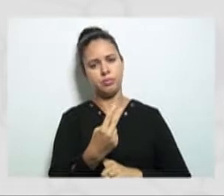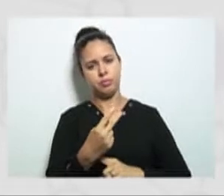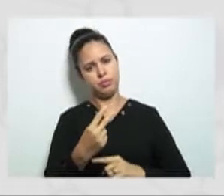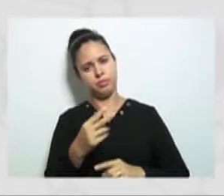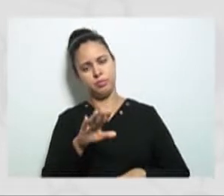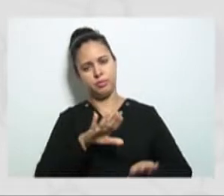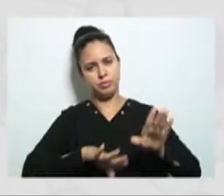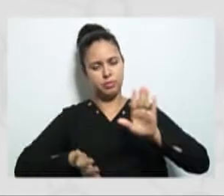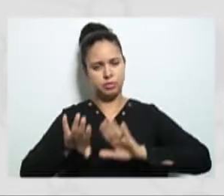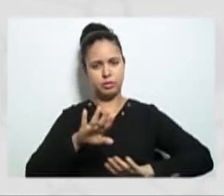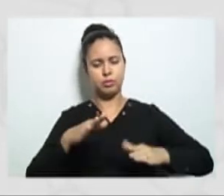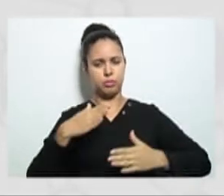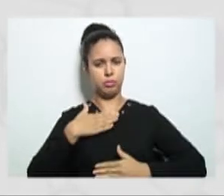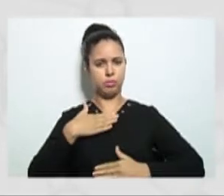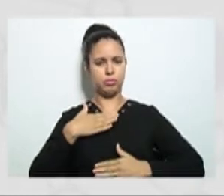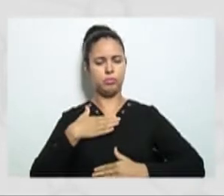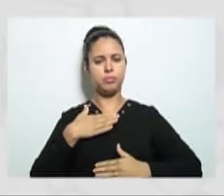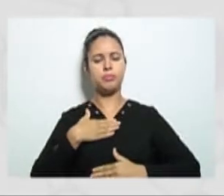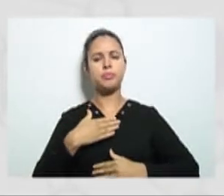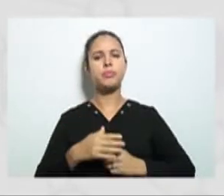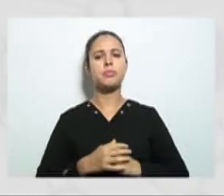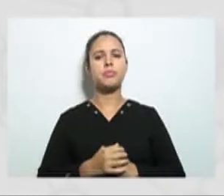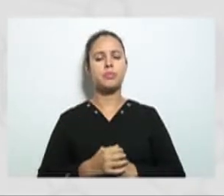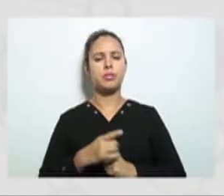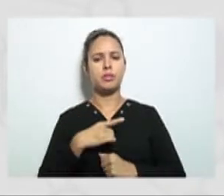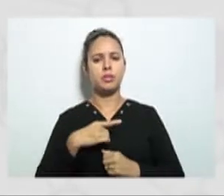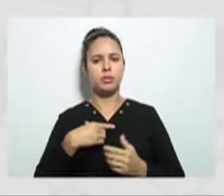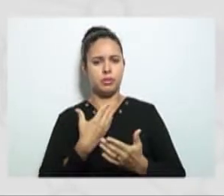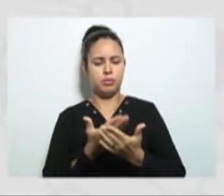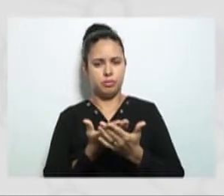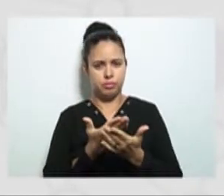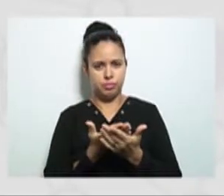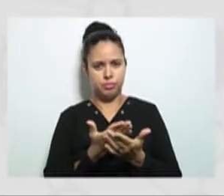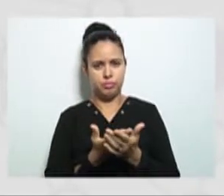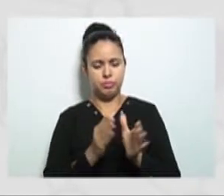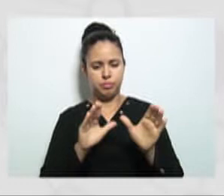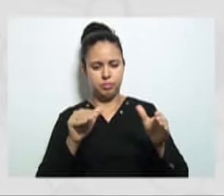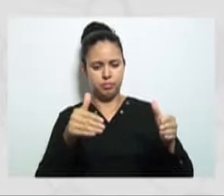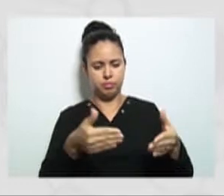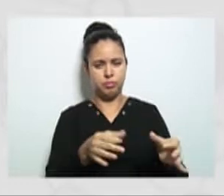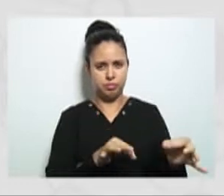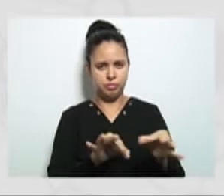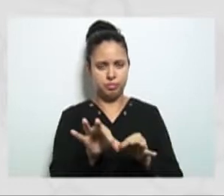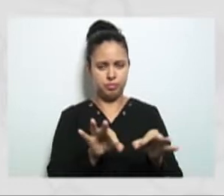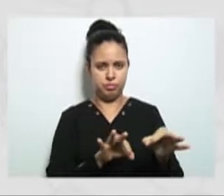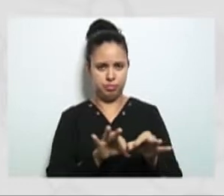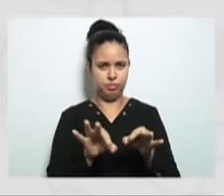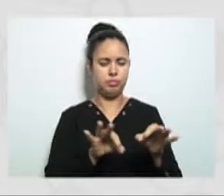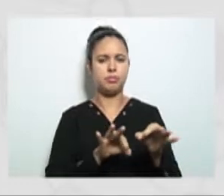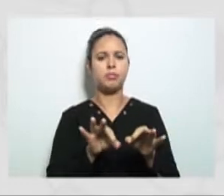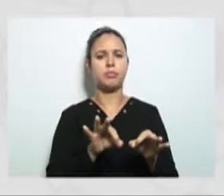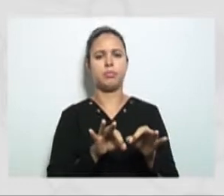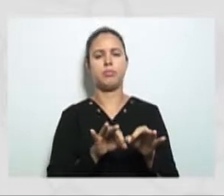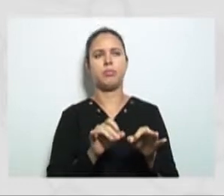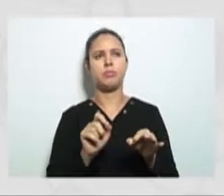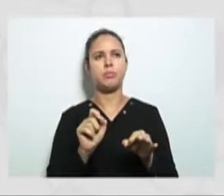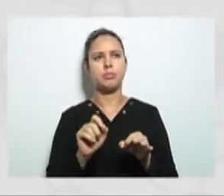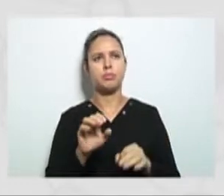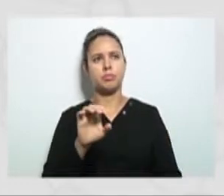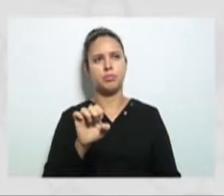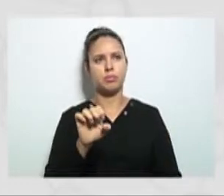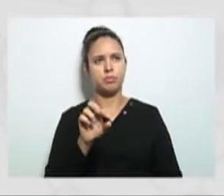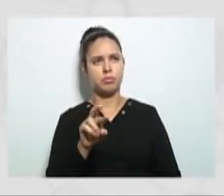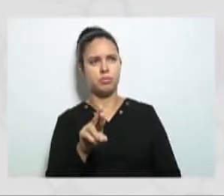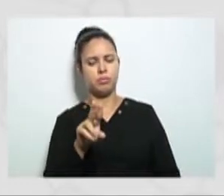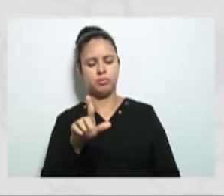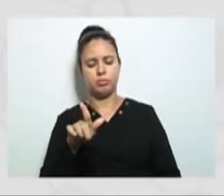pessoas. Para isso, foi desenvolvido um estudo que visa a organização metódica do trabalho e a ergonomia. Tá? Então,